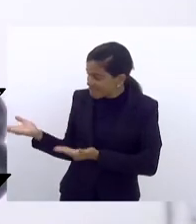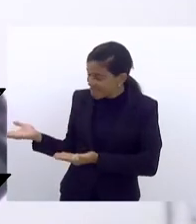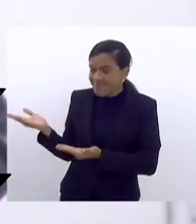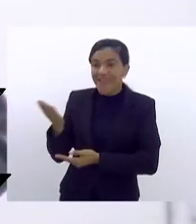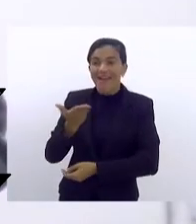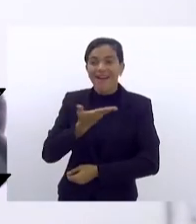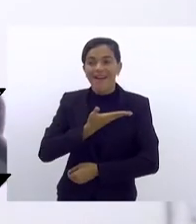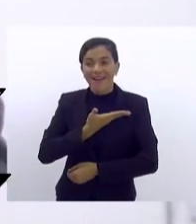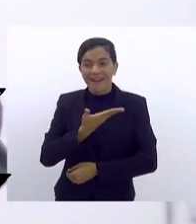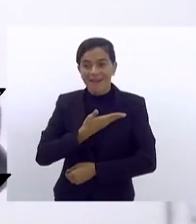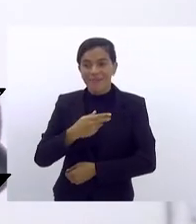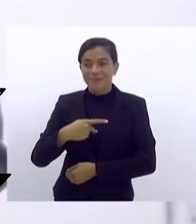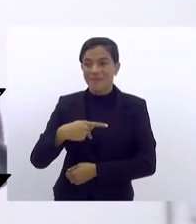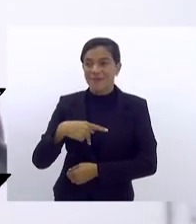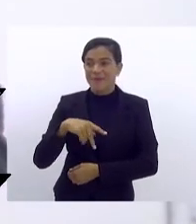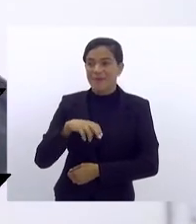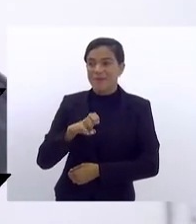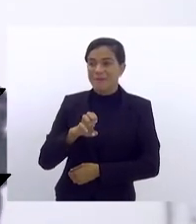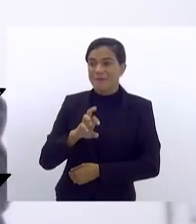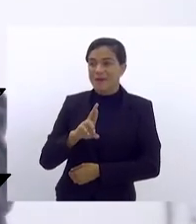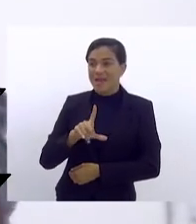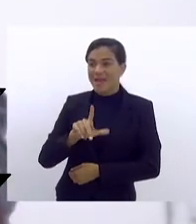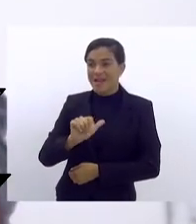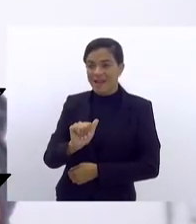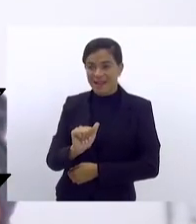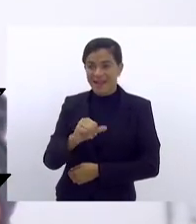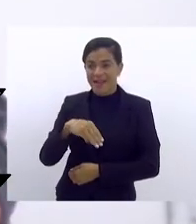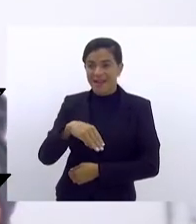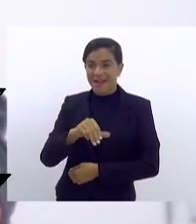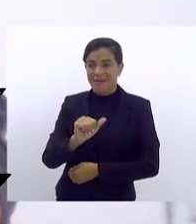amiga Pérola Magalhães ela é estudante